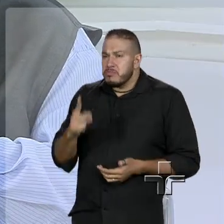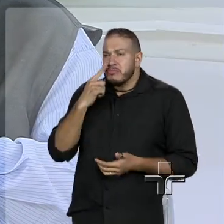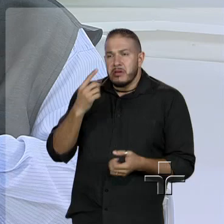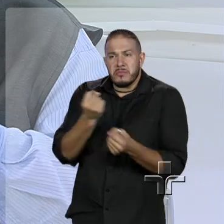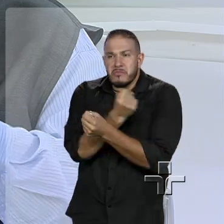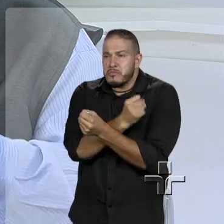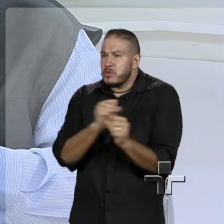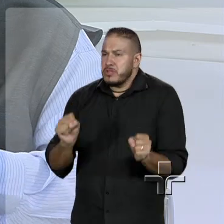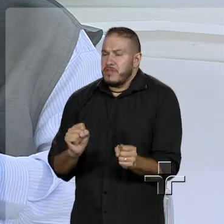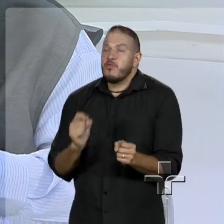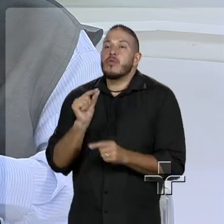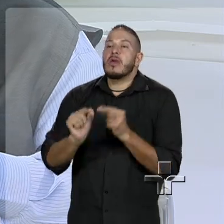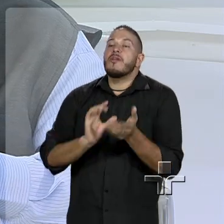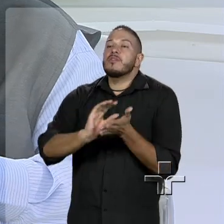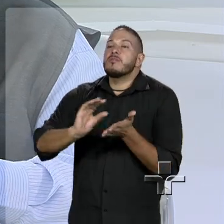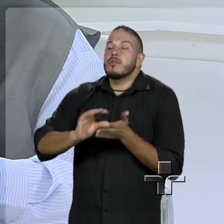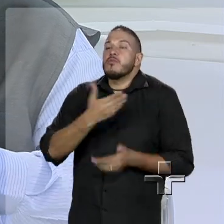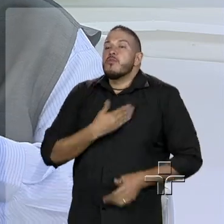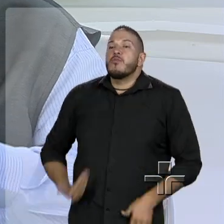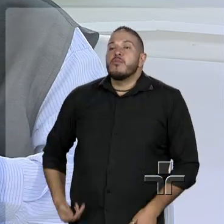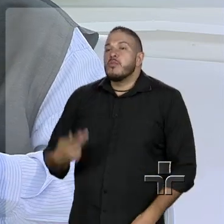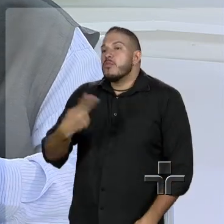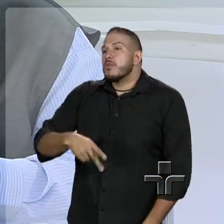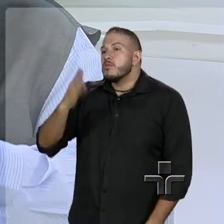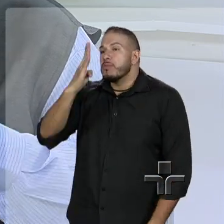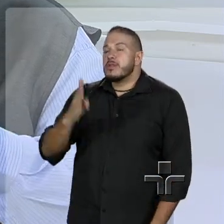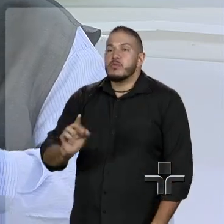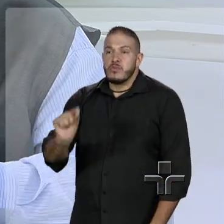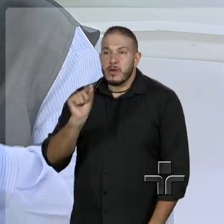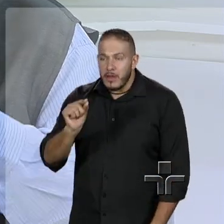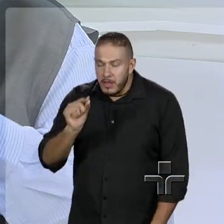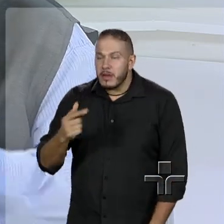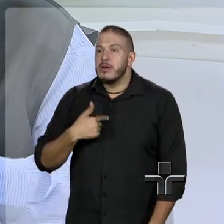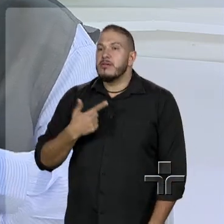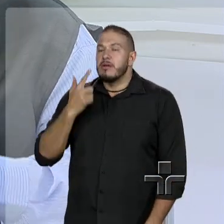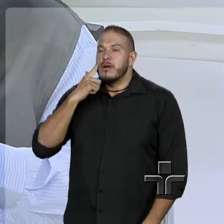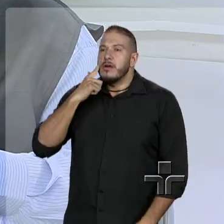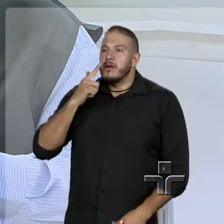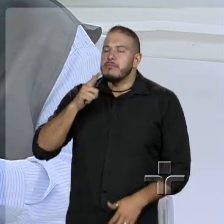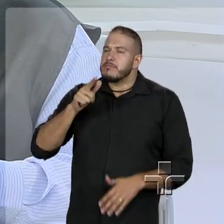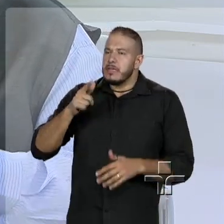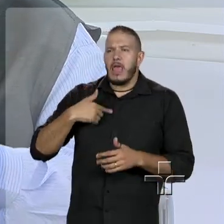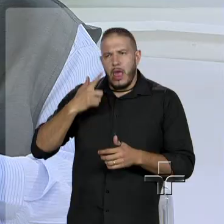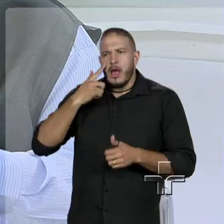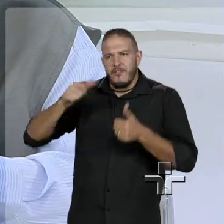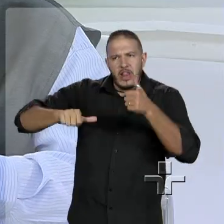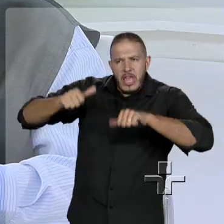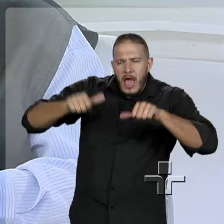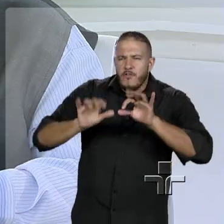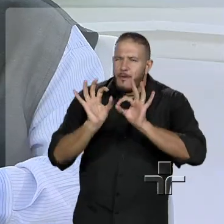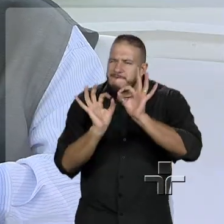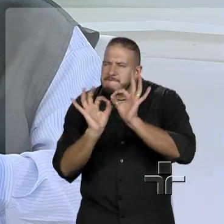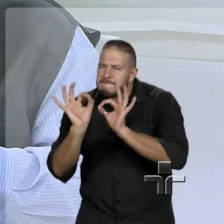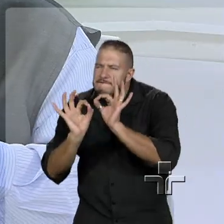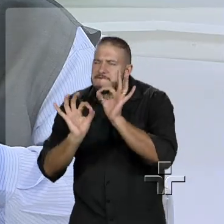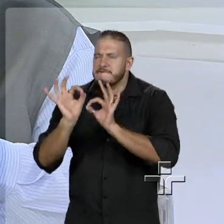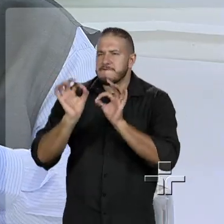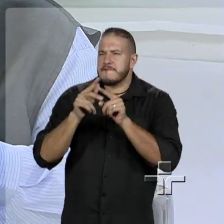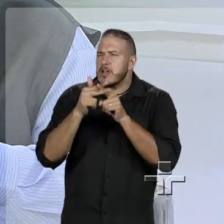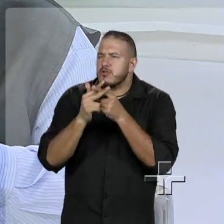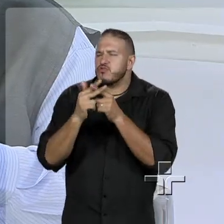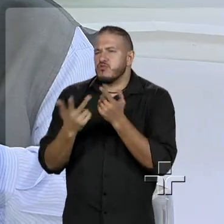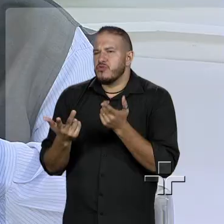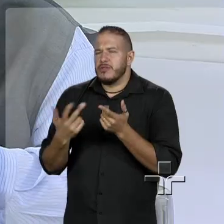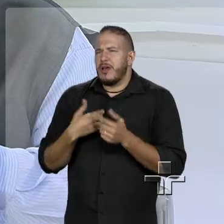investimento público, o que é no Brasil hoje? Ele é a variável de ajuste. Ou seja, não